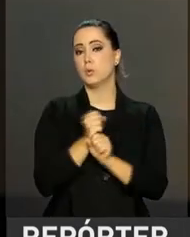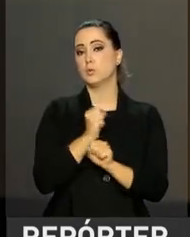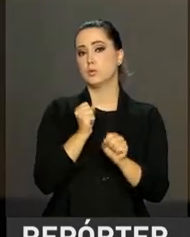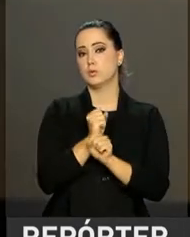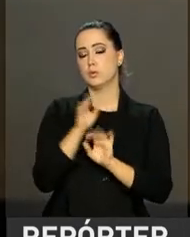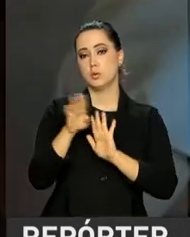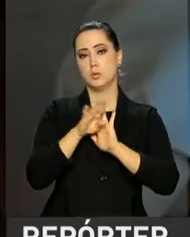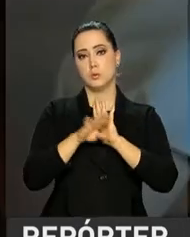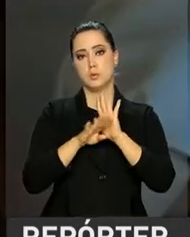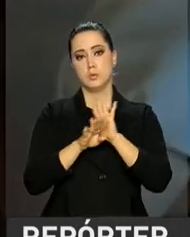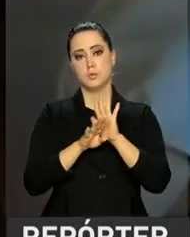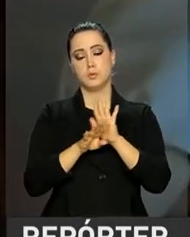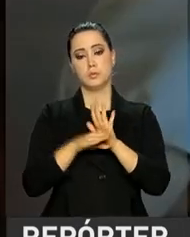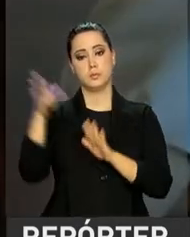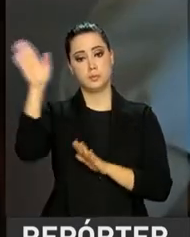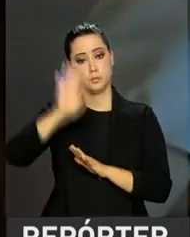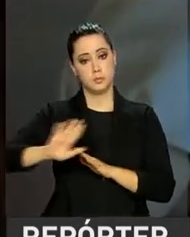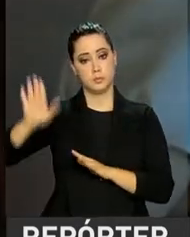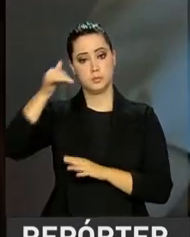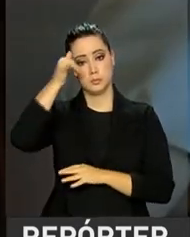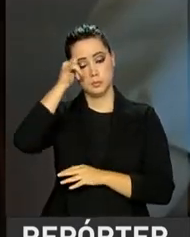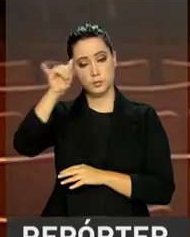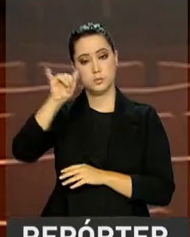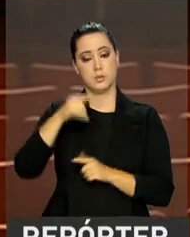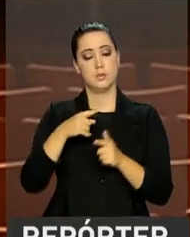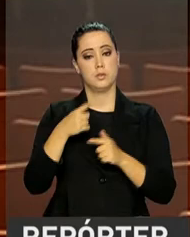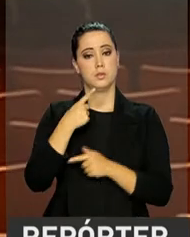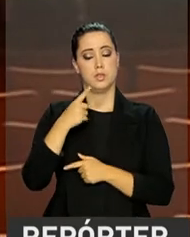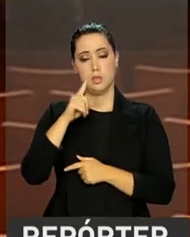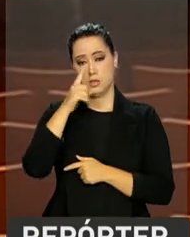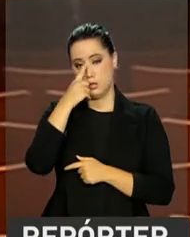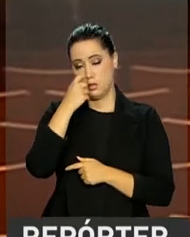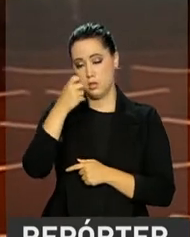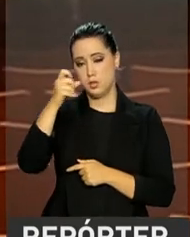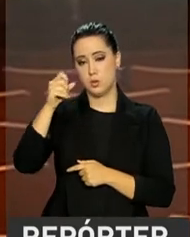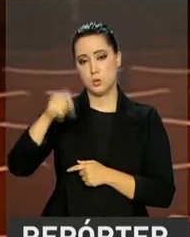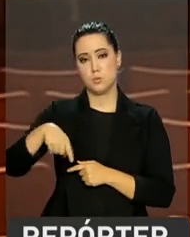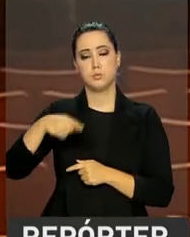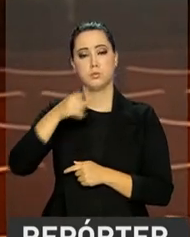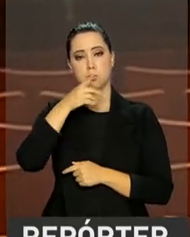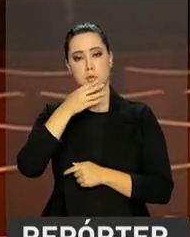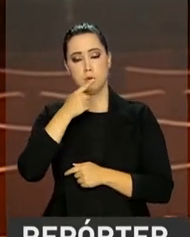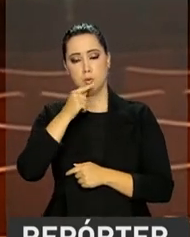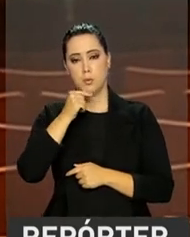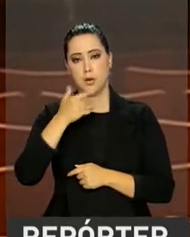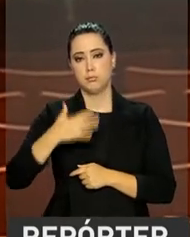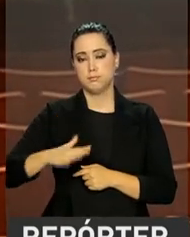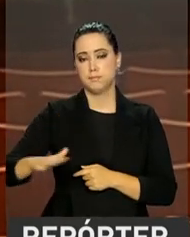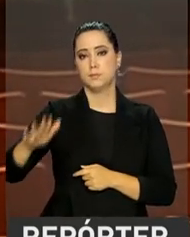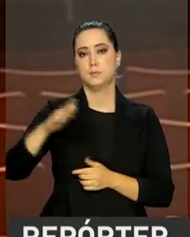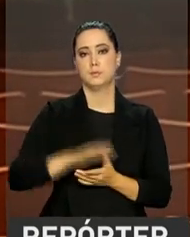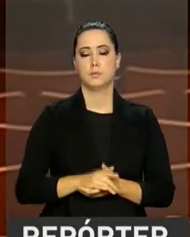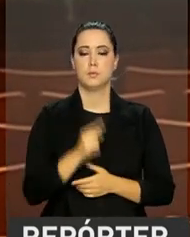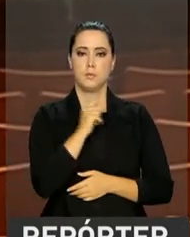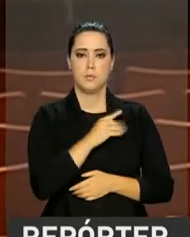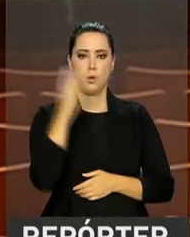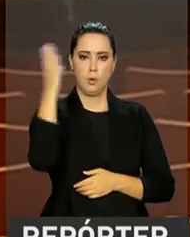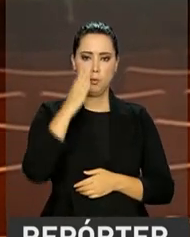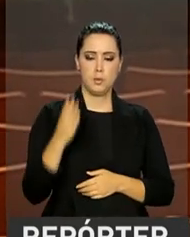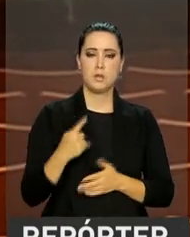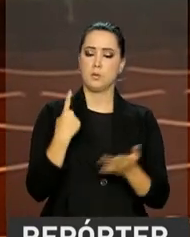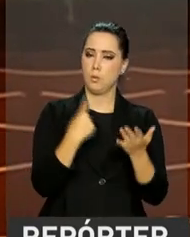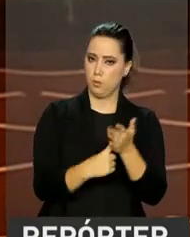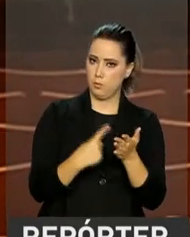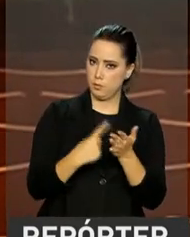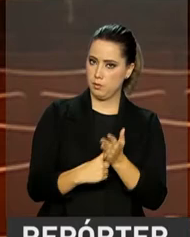um plano nacional de combate aos resíduos no mar. O Brasil apresentou um compromisso voluntário na Conferência de Nova York